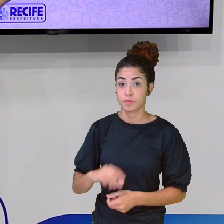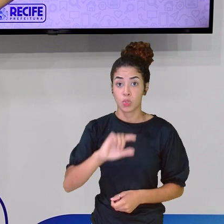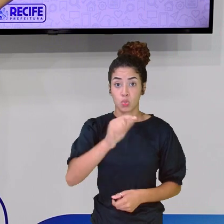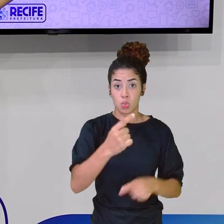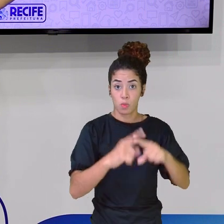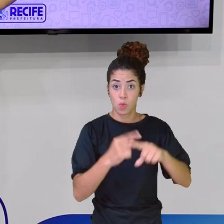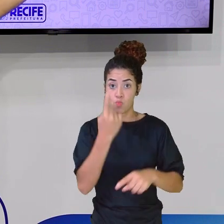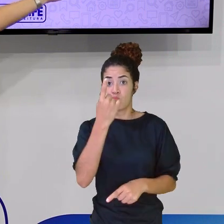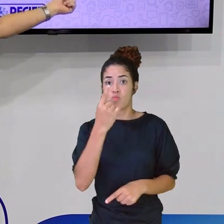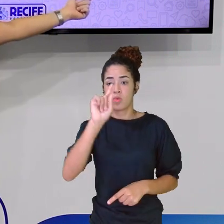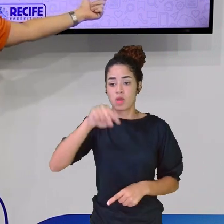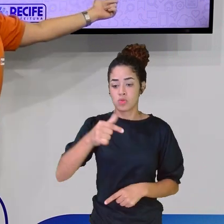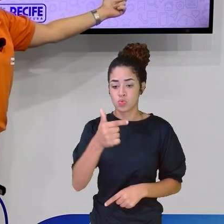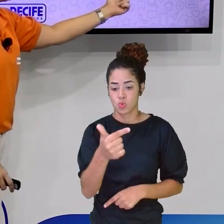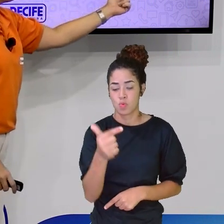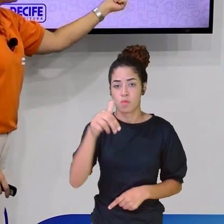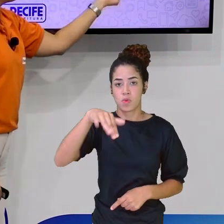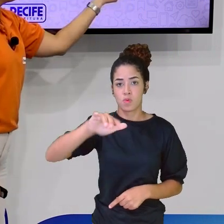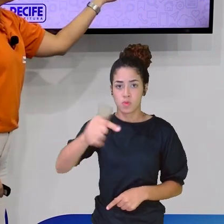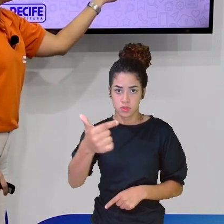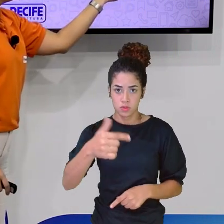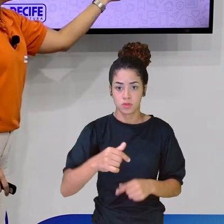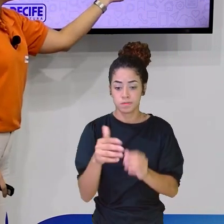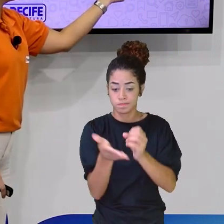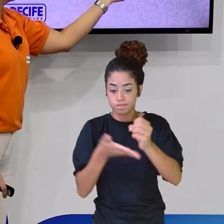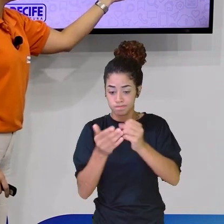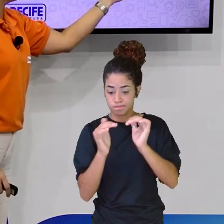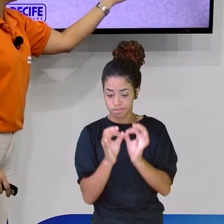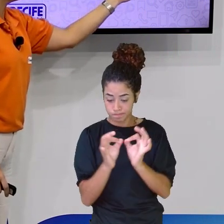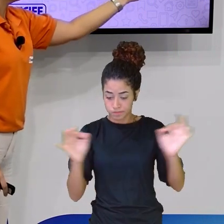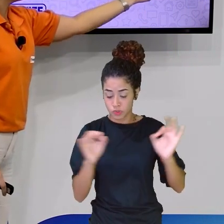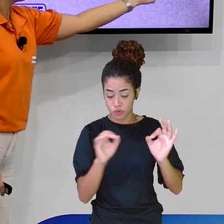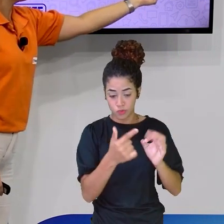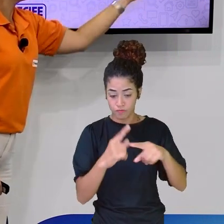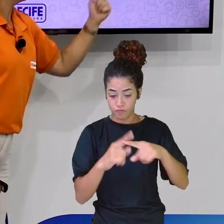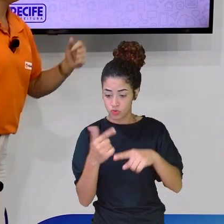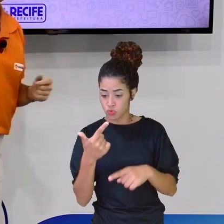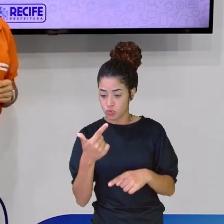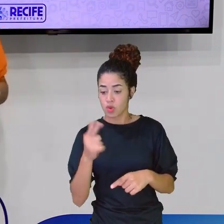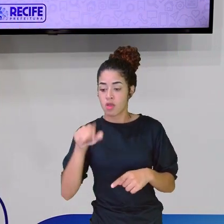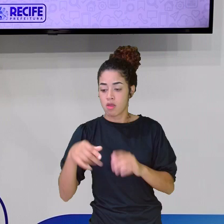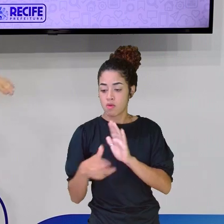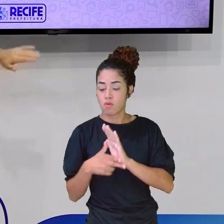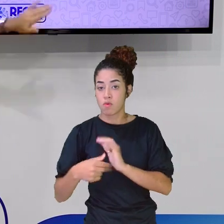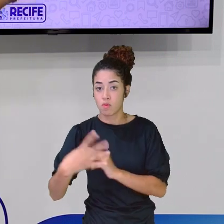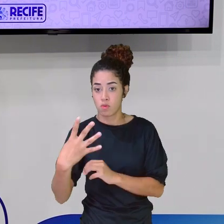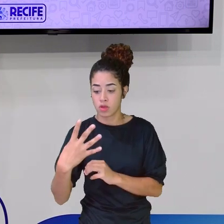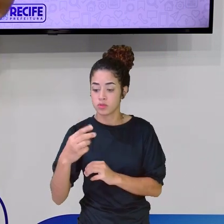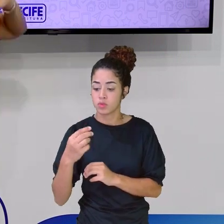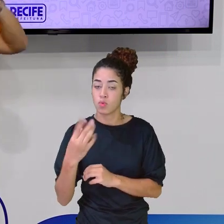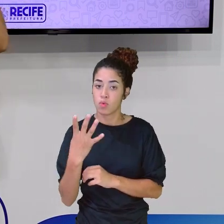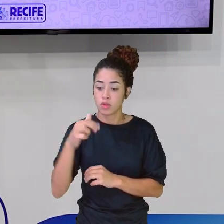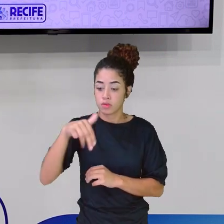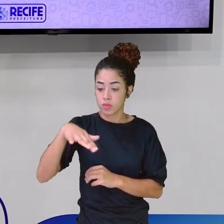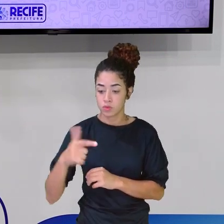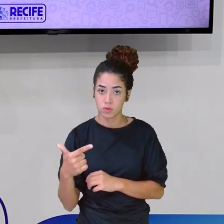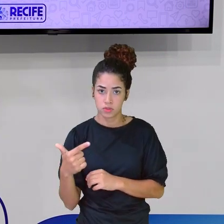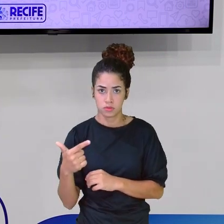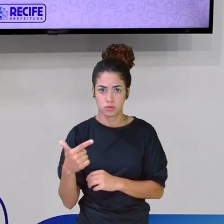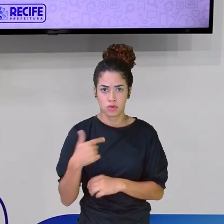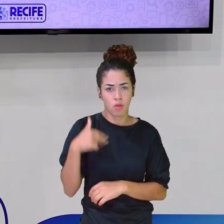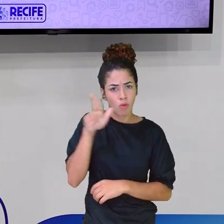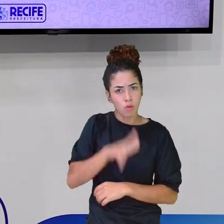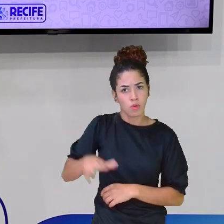2 metros quadrados. A minha base, 2 vezes 2, 4. 4 metros quadrados. Eu utilizando